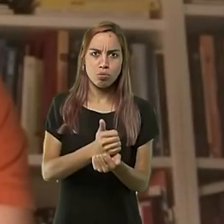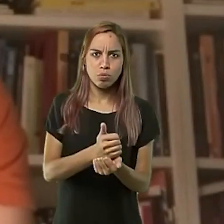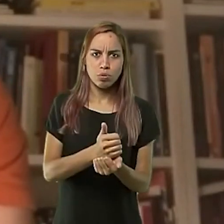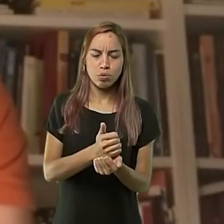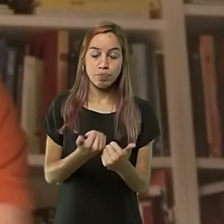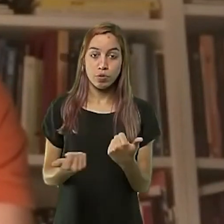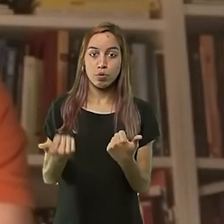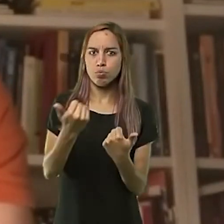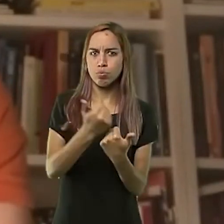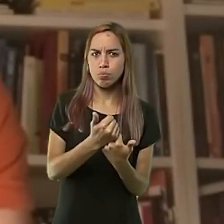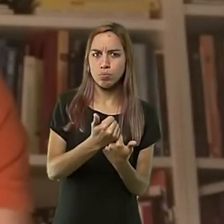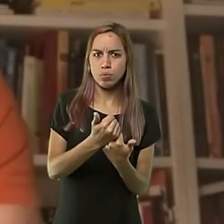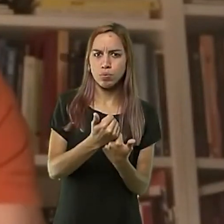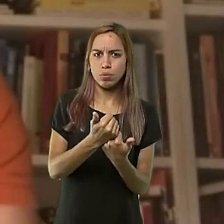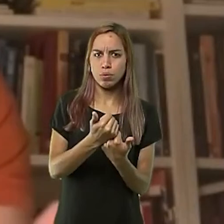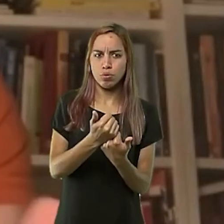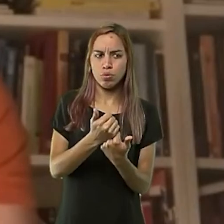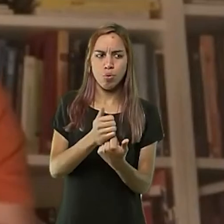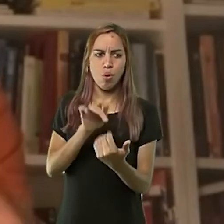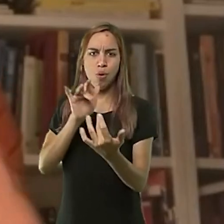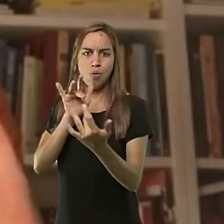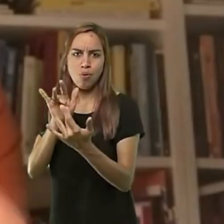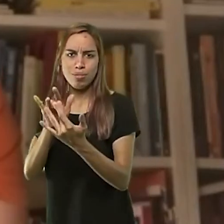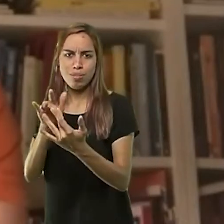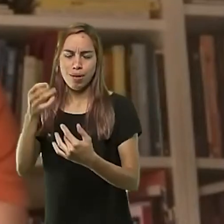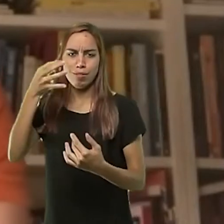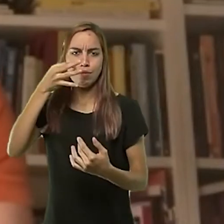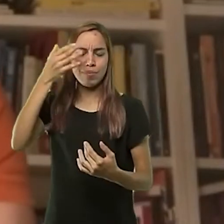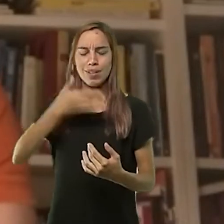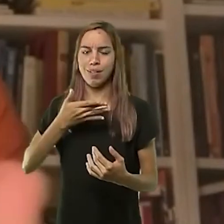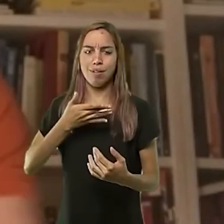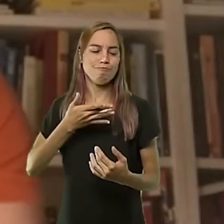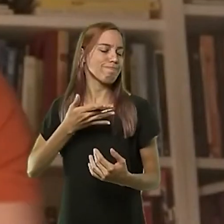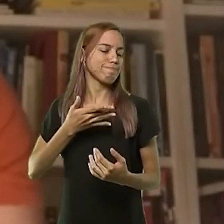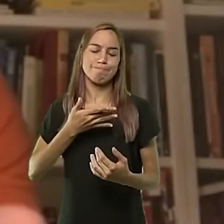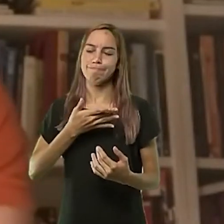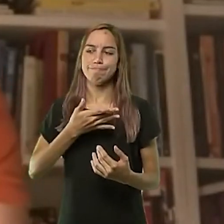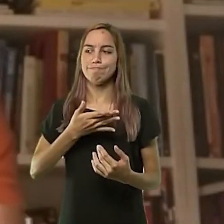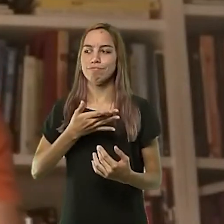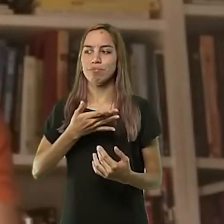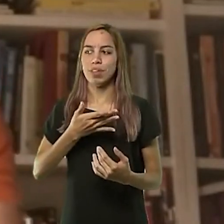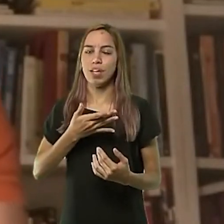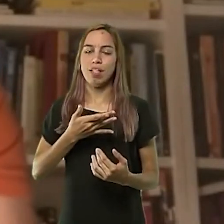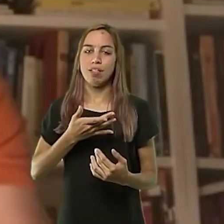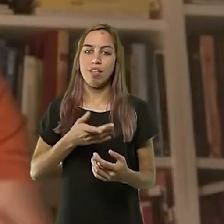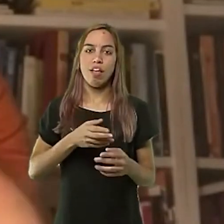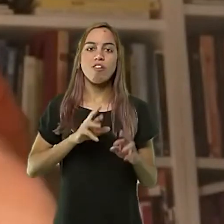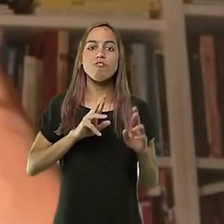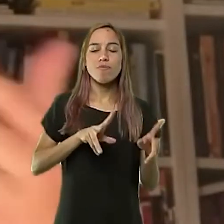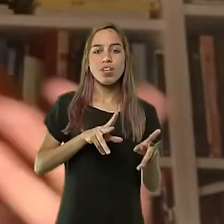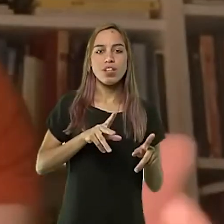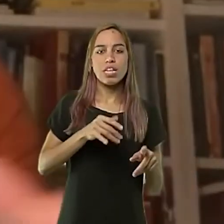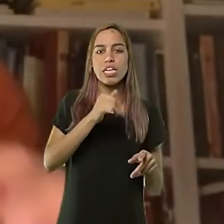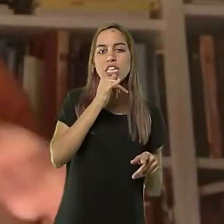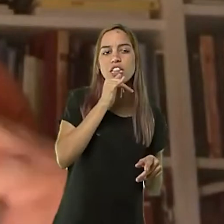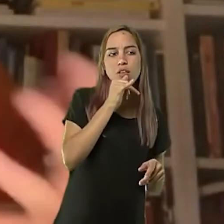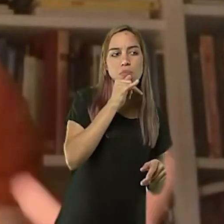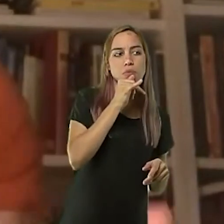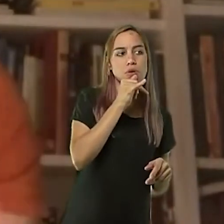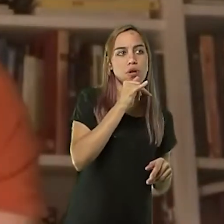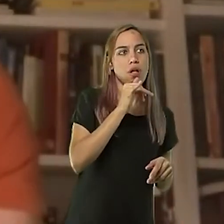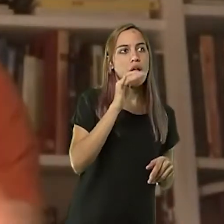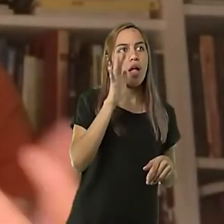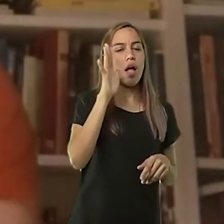emoção diferente quando estamos juntos, e portanto é um pouco como ir ao cinema ou ver um filme em casa, é um pouco como